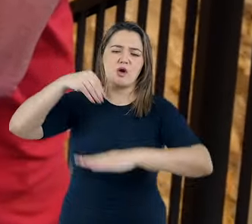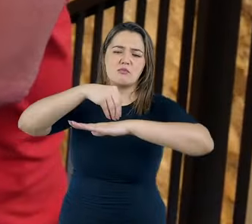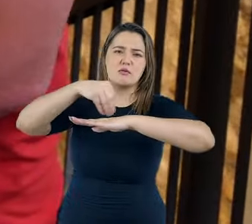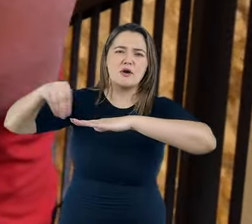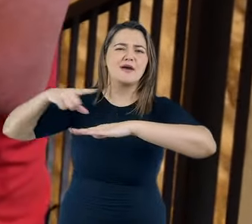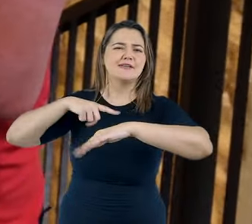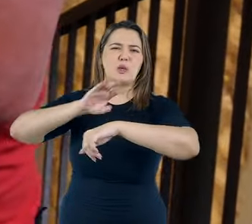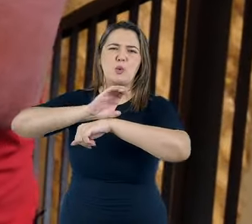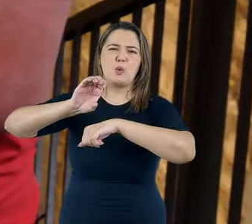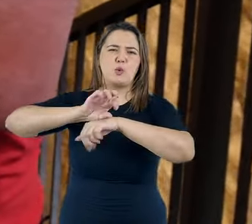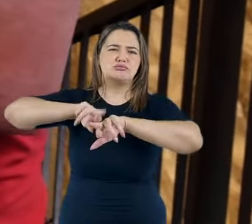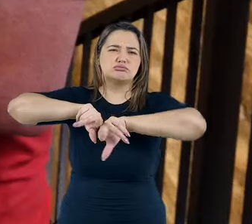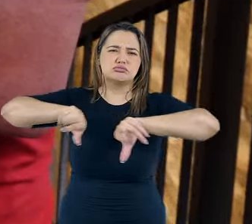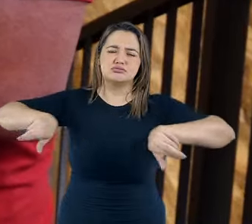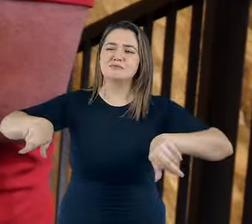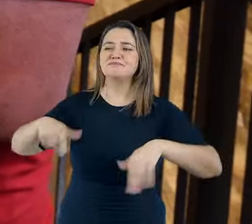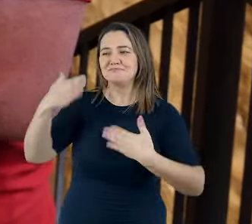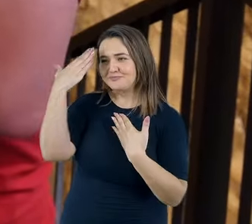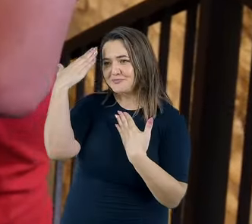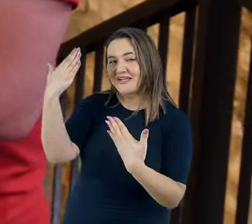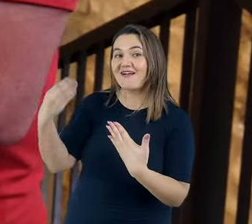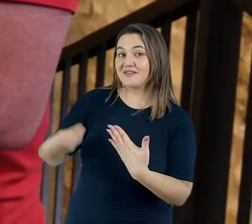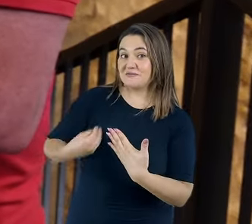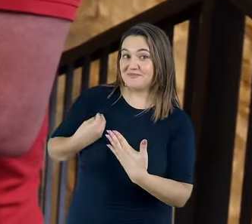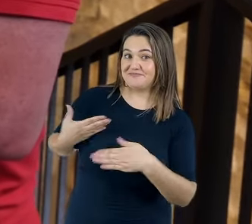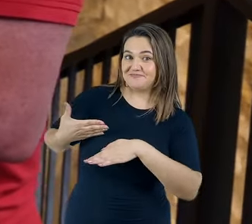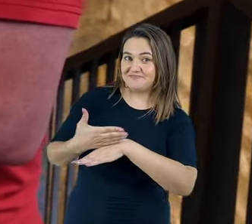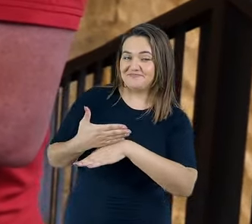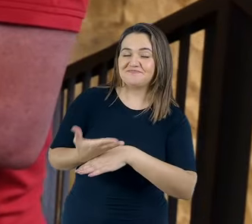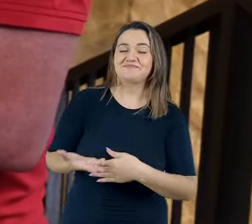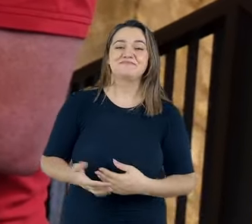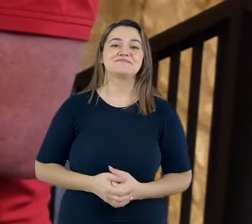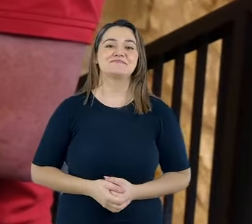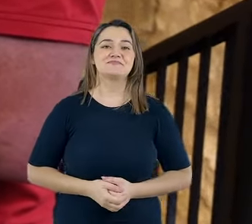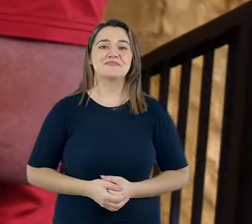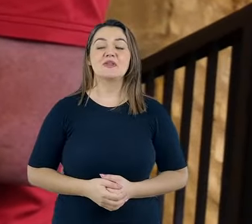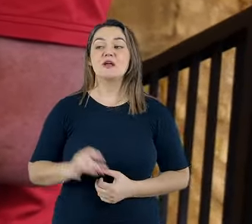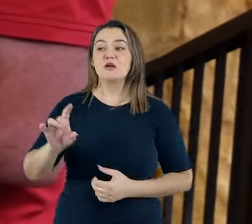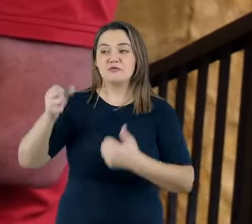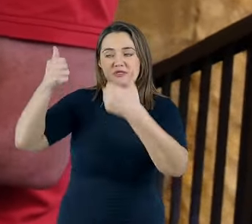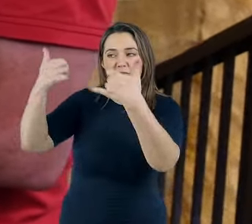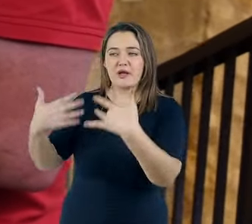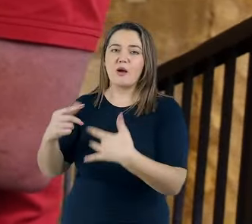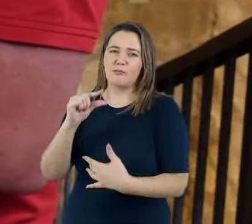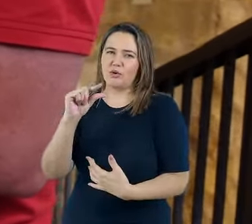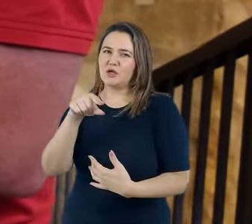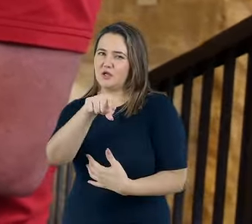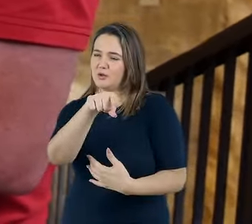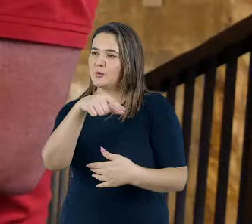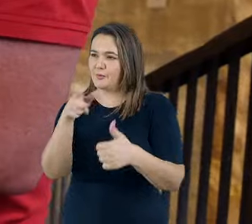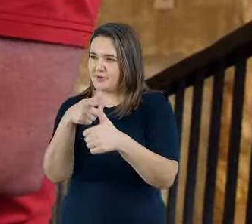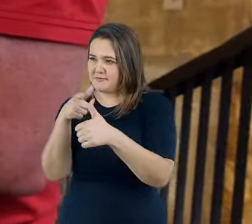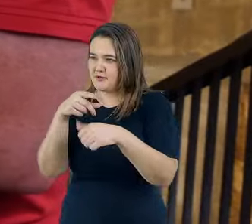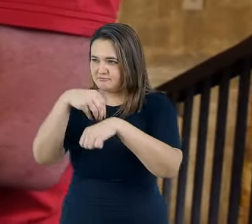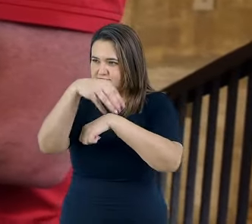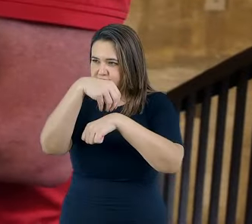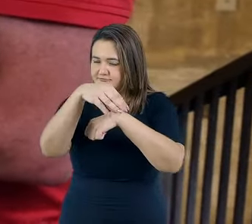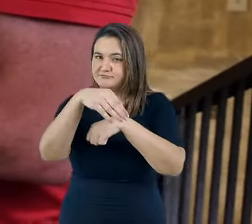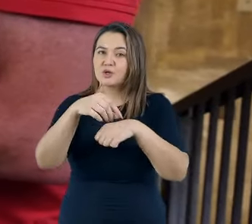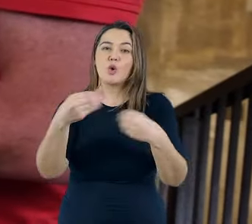dando cursos e tudo mais. Ariel, muito obrigado por estar conosco aqui, Rodrigo, no Evidências. Deixe-me apenas explicar um pouquinho para o pessoal em